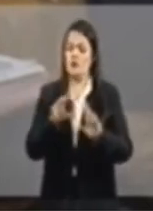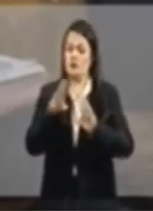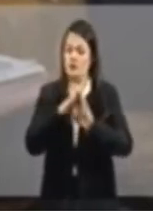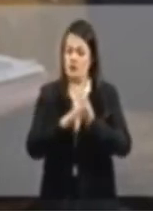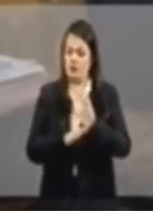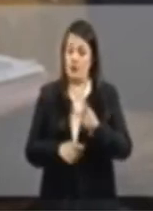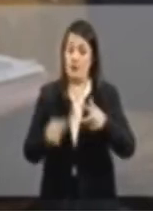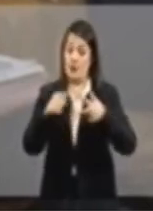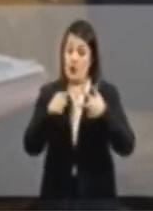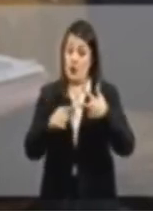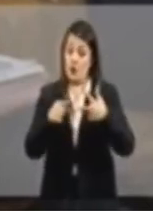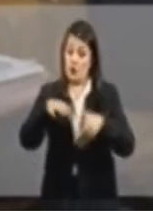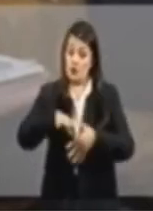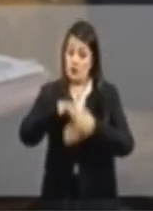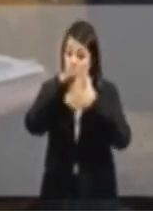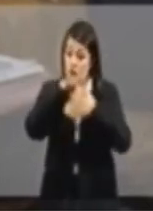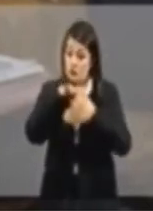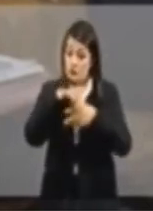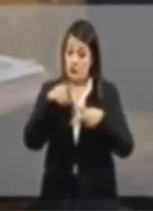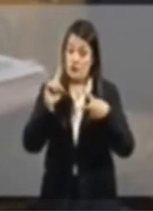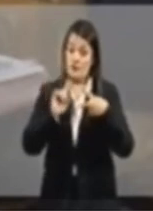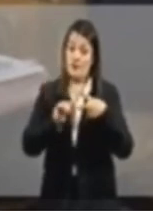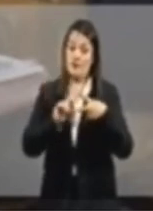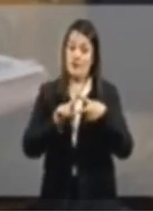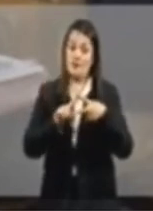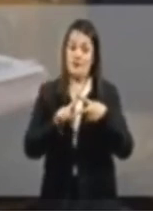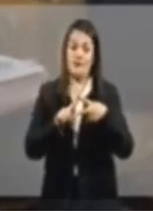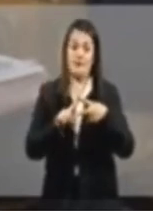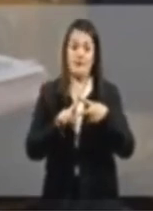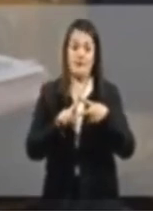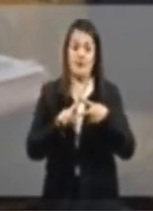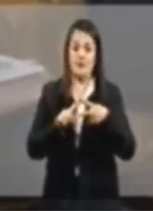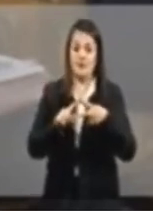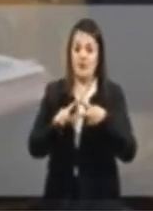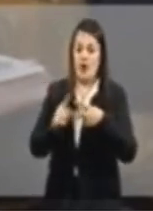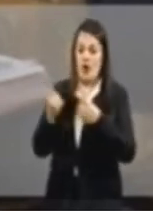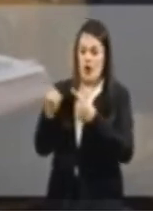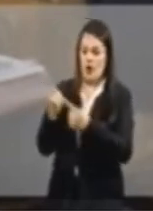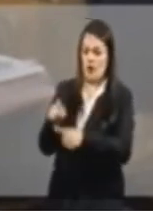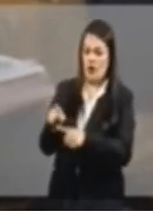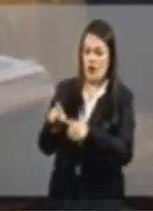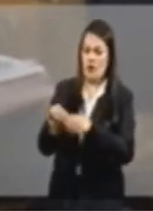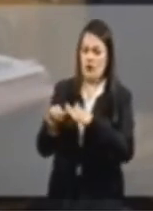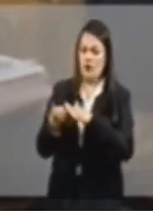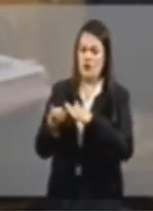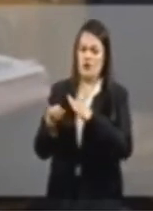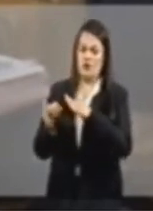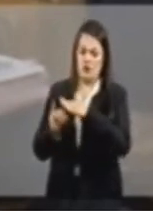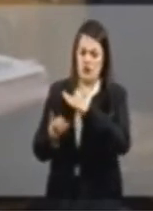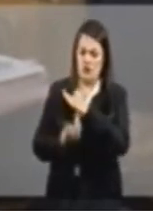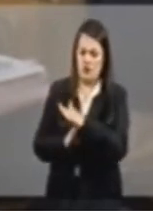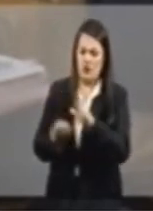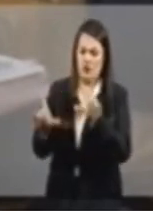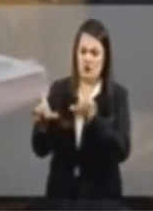registado um é um ataque às instituições o respeito às instituições